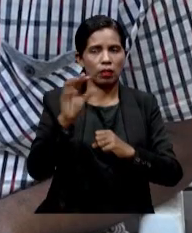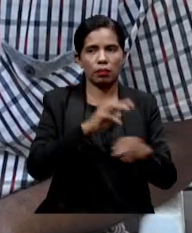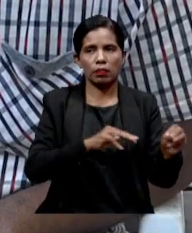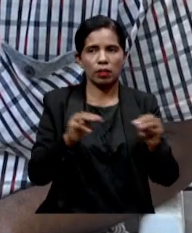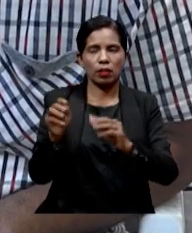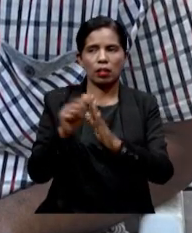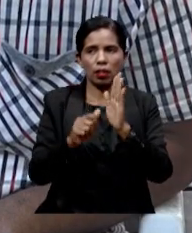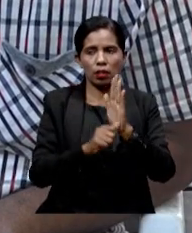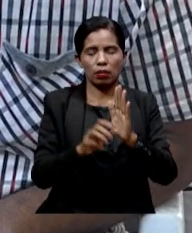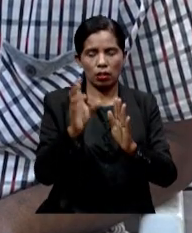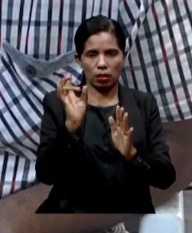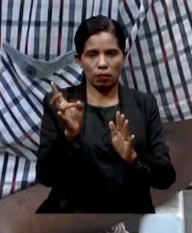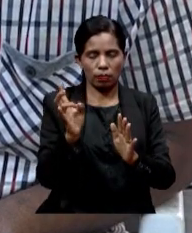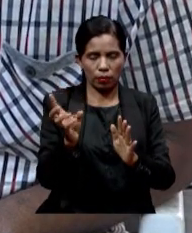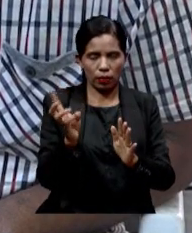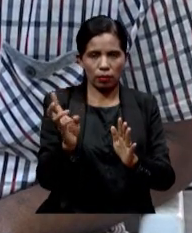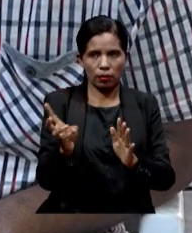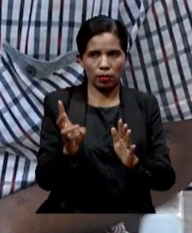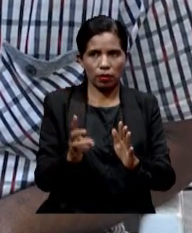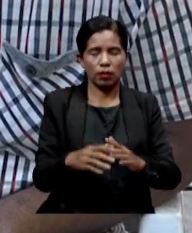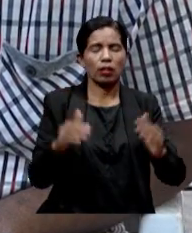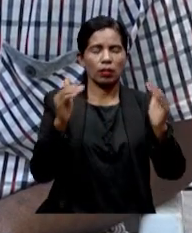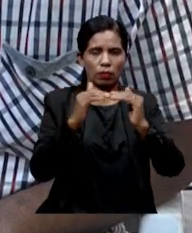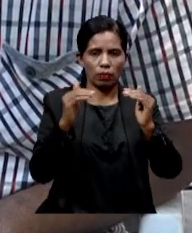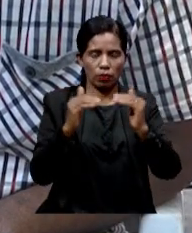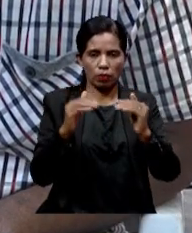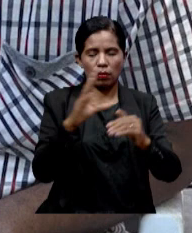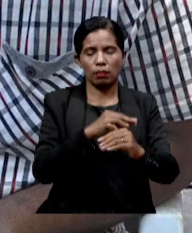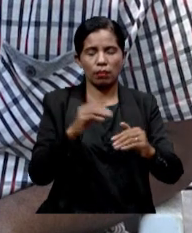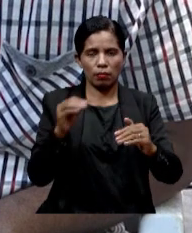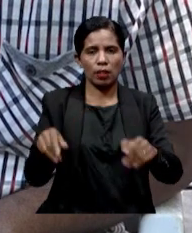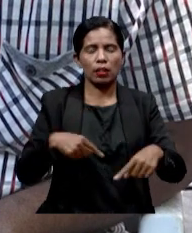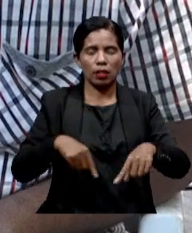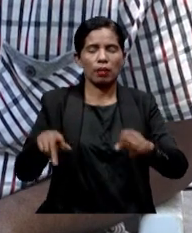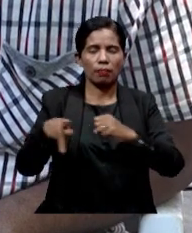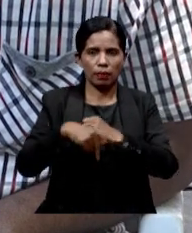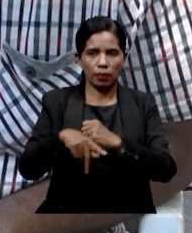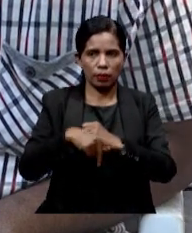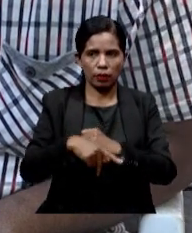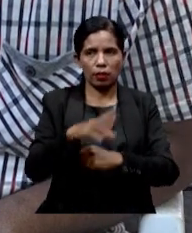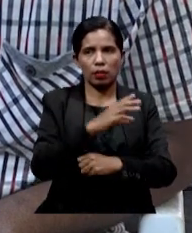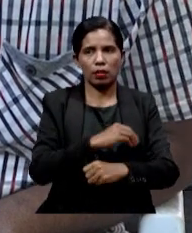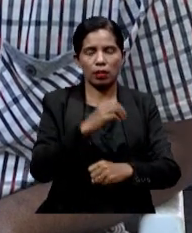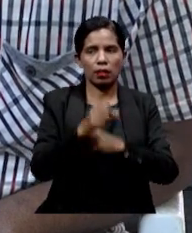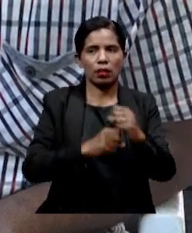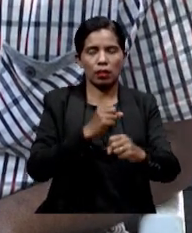nenolu, nebe hateten katak, congresso mak organ máximo, baia partido, no reúne ordinariamente cada tina